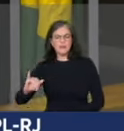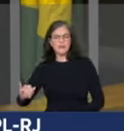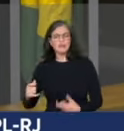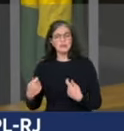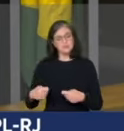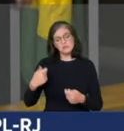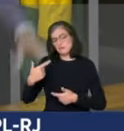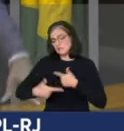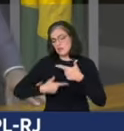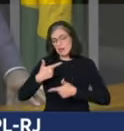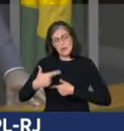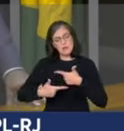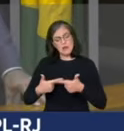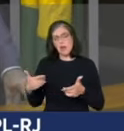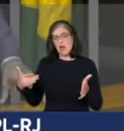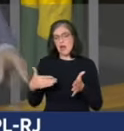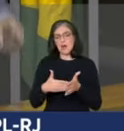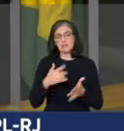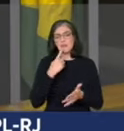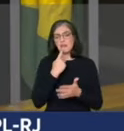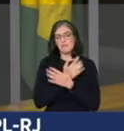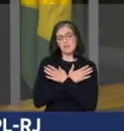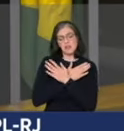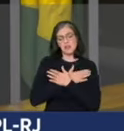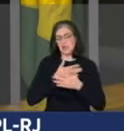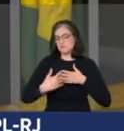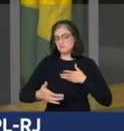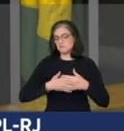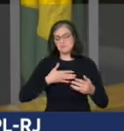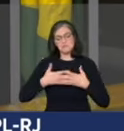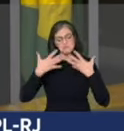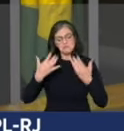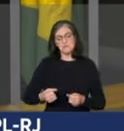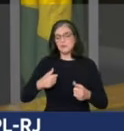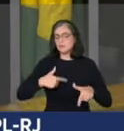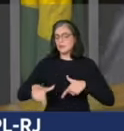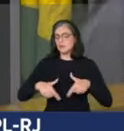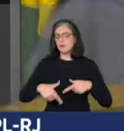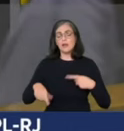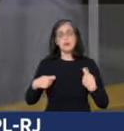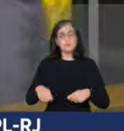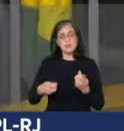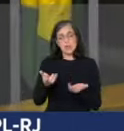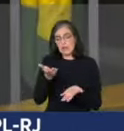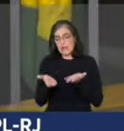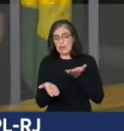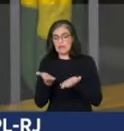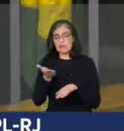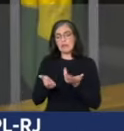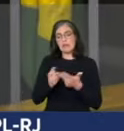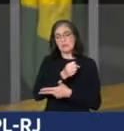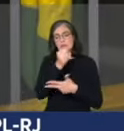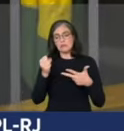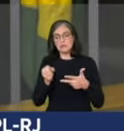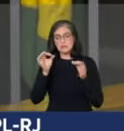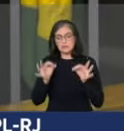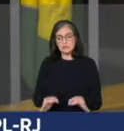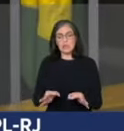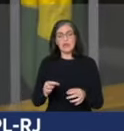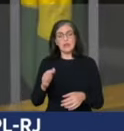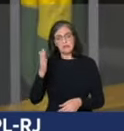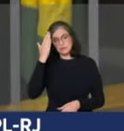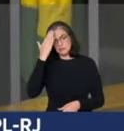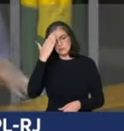até o recesso se for Mas precisamos restabelecer o equilíbrio entre os poderes os freios e